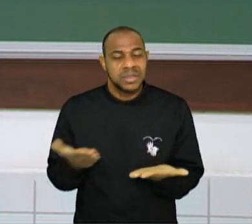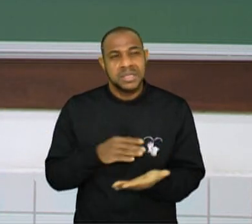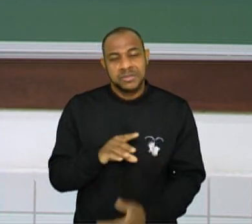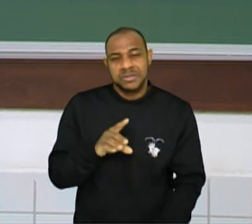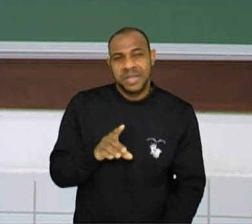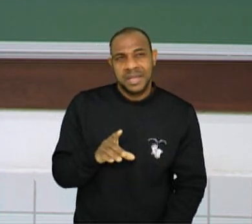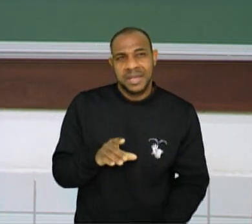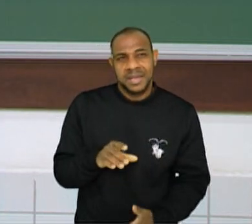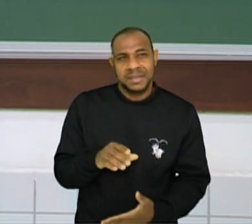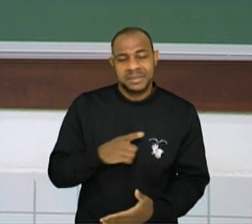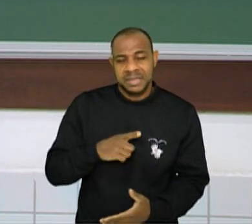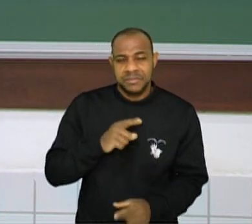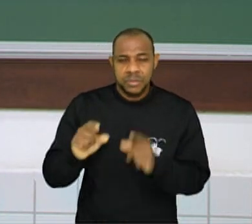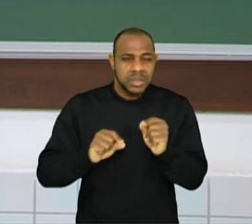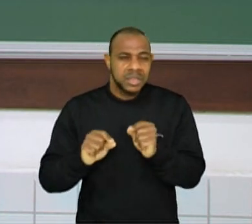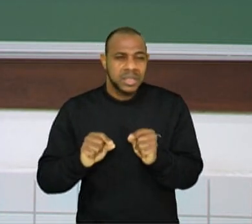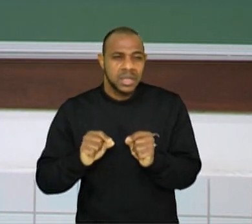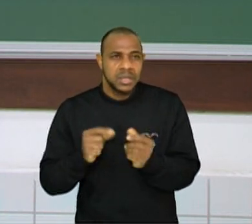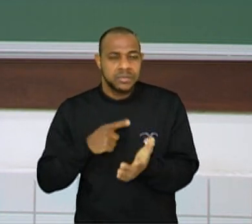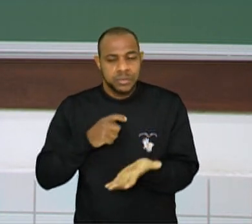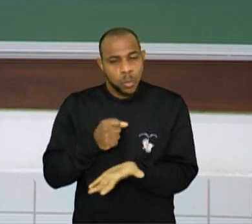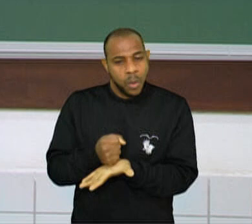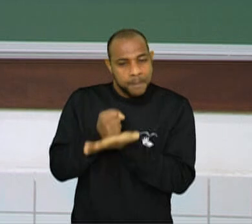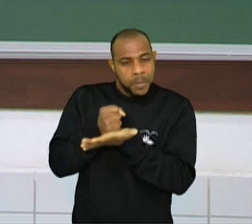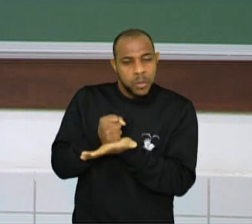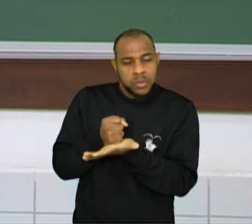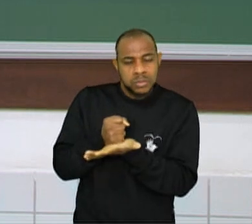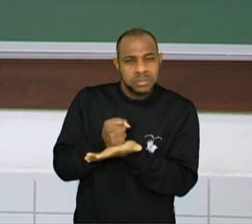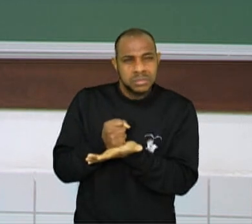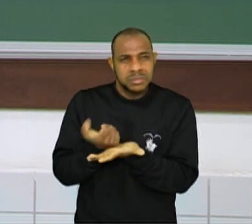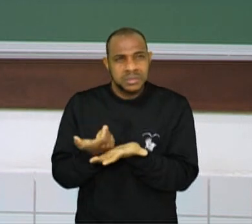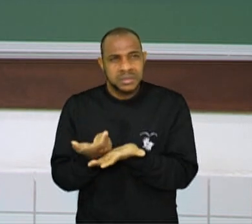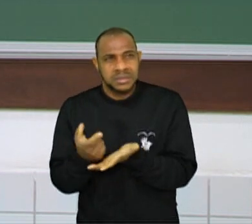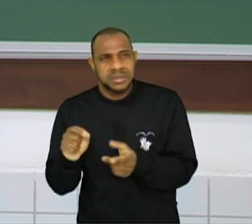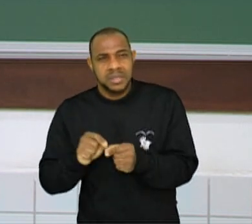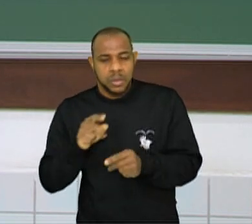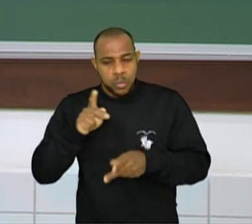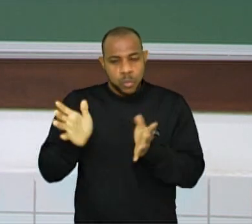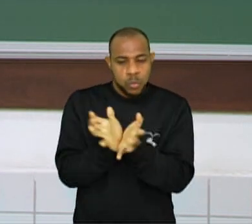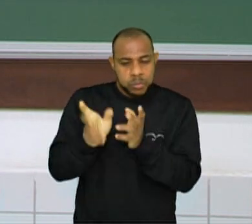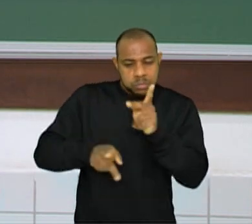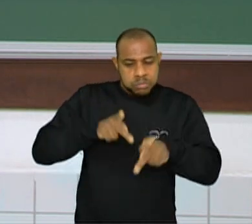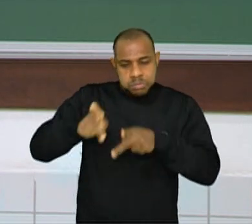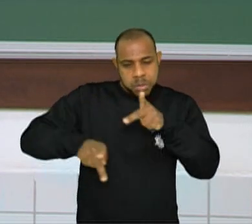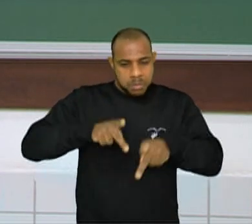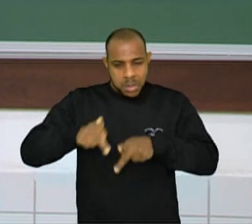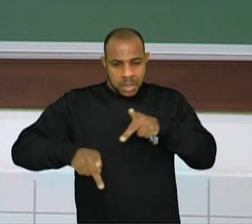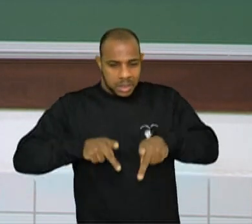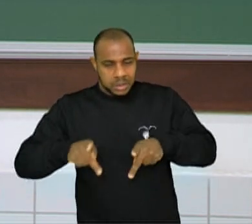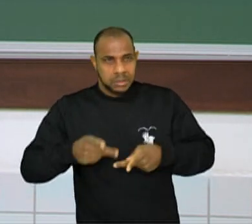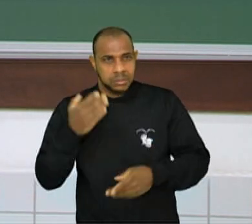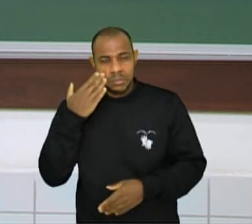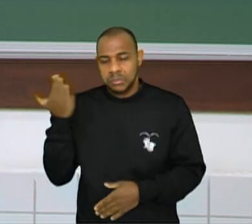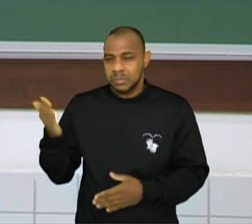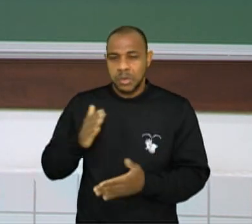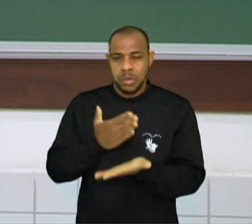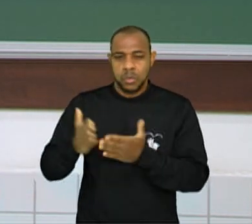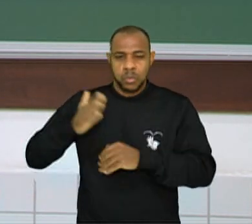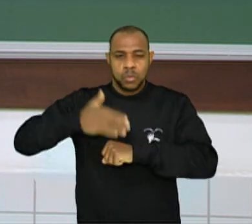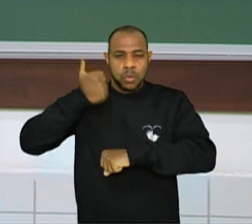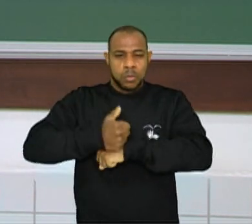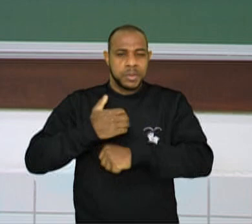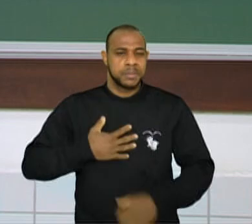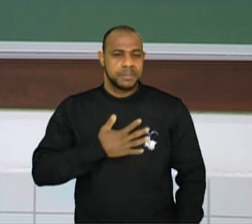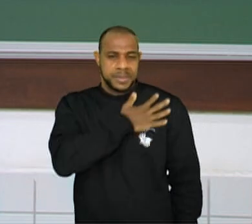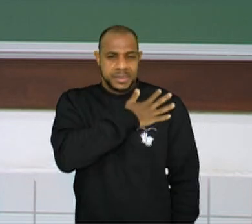então, houve um grande apoio de grandes setores da população ao golpe militar. Por isso, chamamos